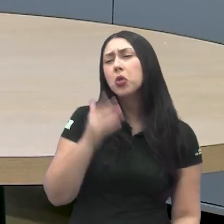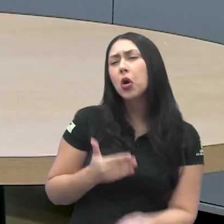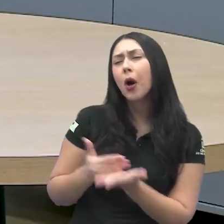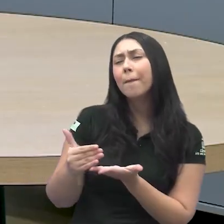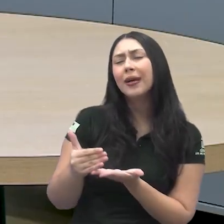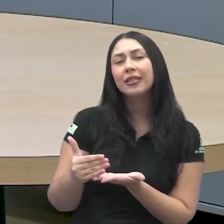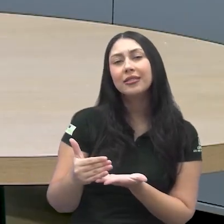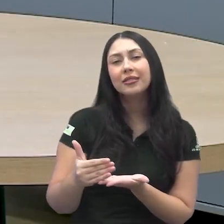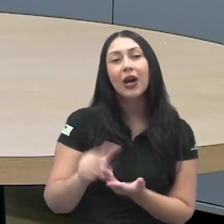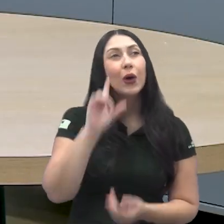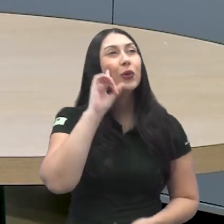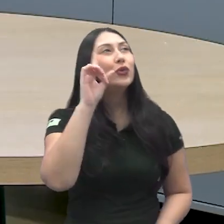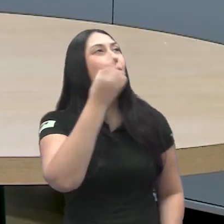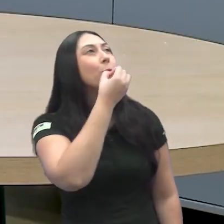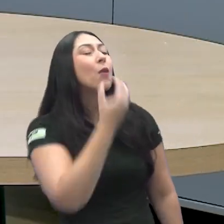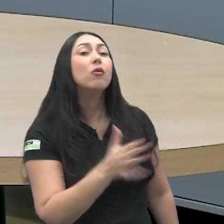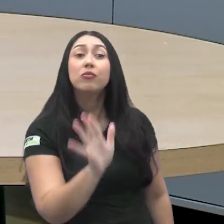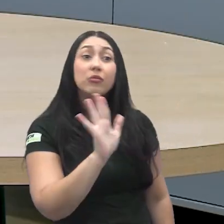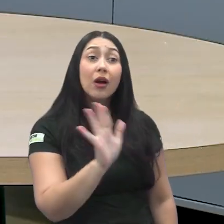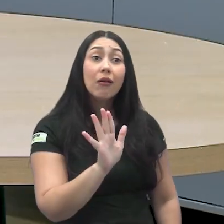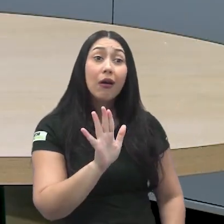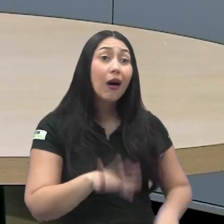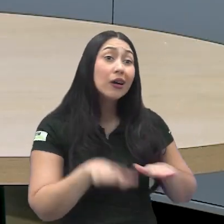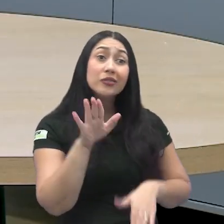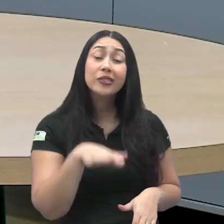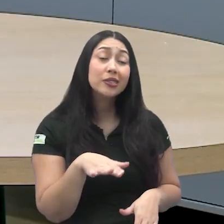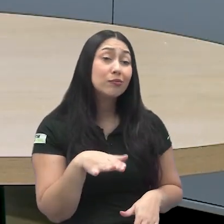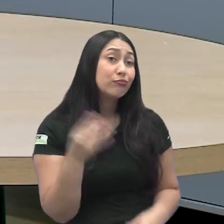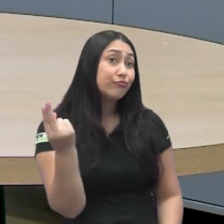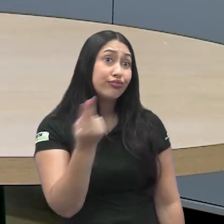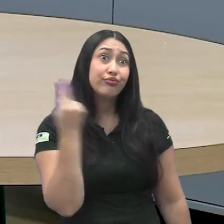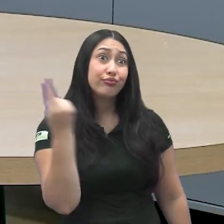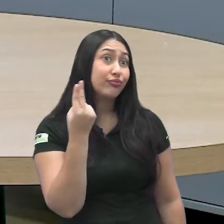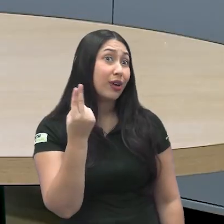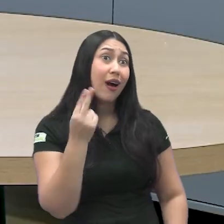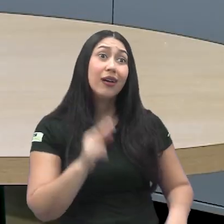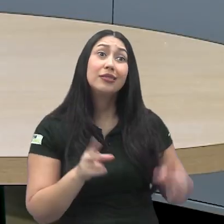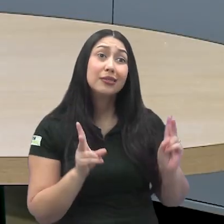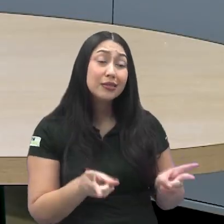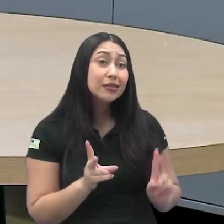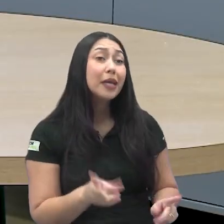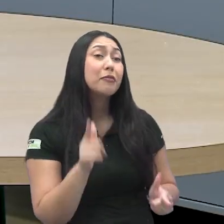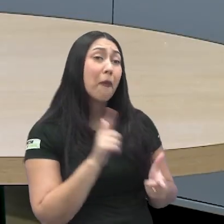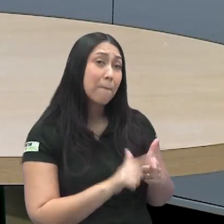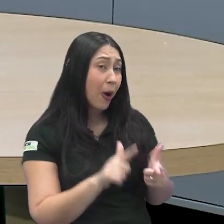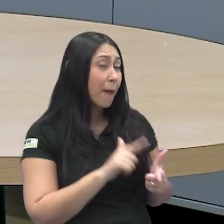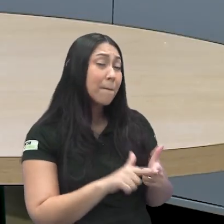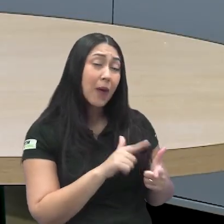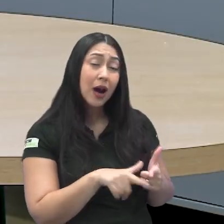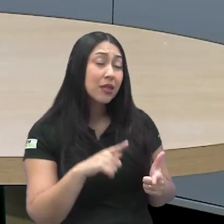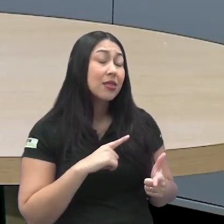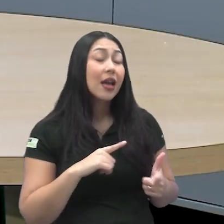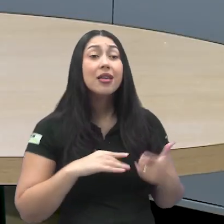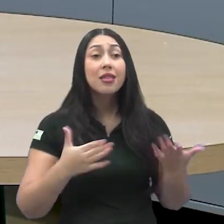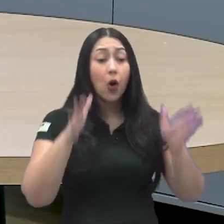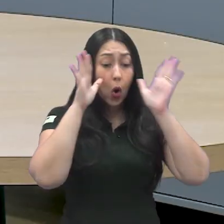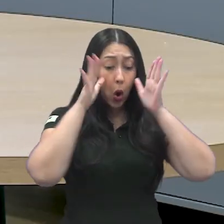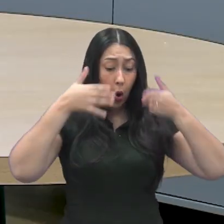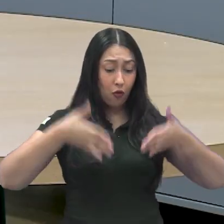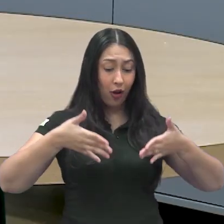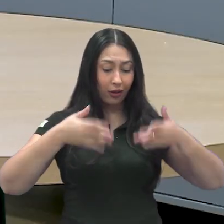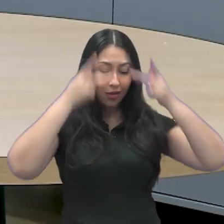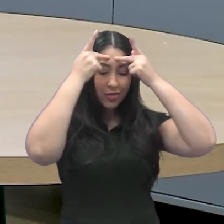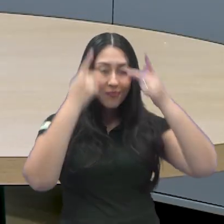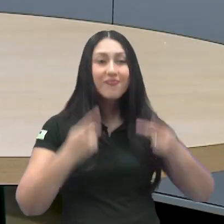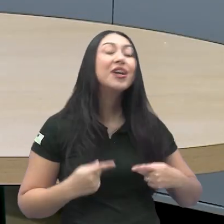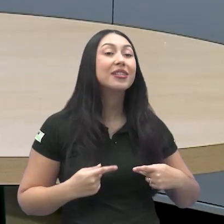não espere um dia lindo para começar, que esse dia talvez nunca chegue na sua cabeça. Sempre vai ser um dia ruim, sempre vai ter uma desculpa. Então, foque em